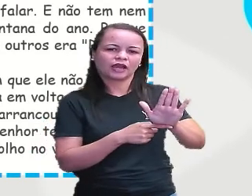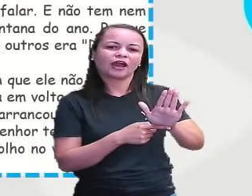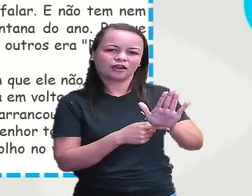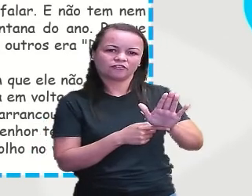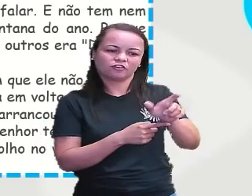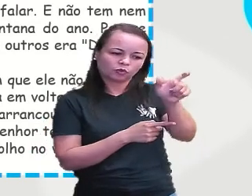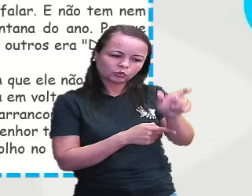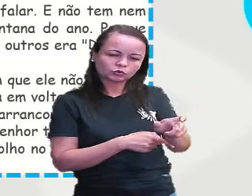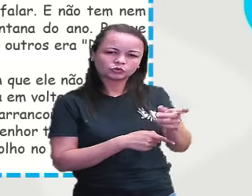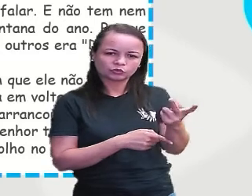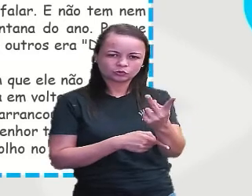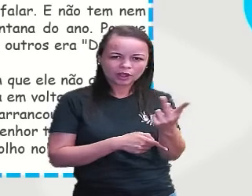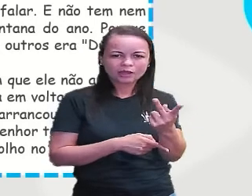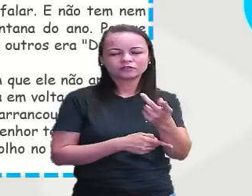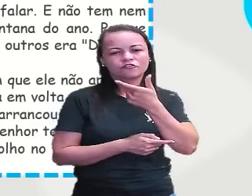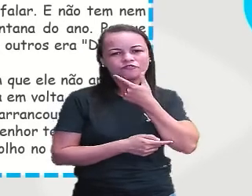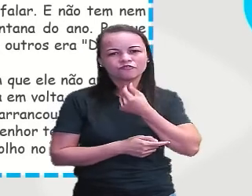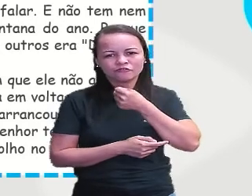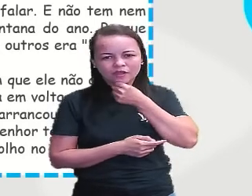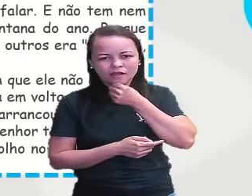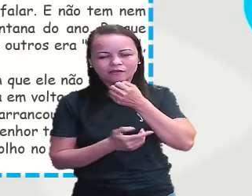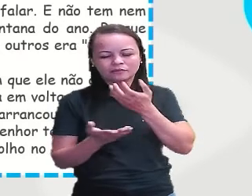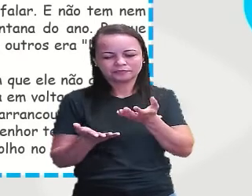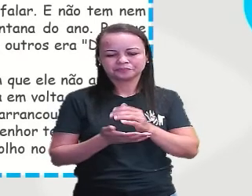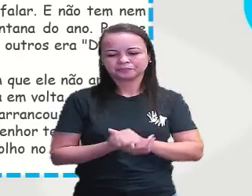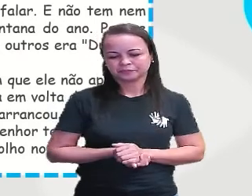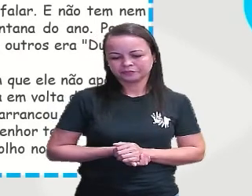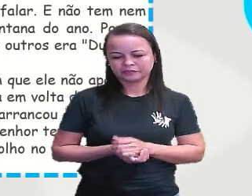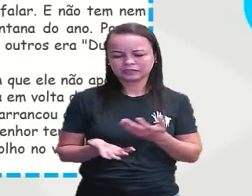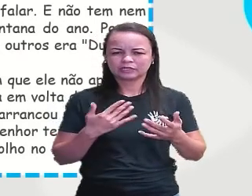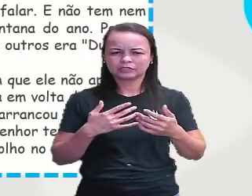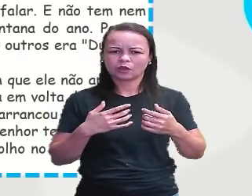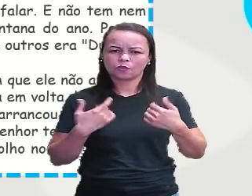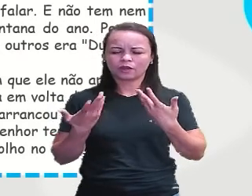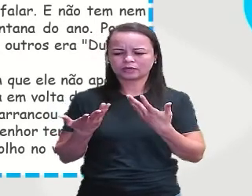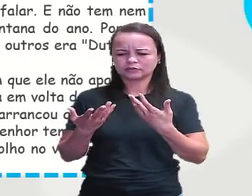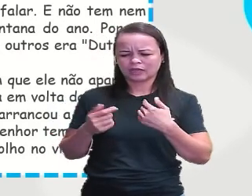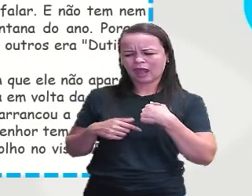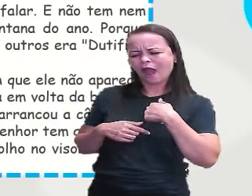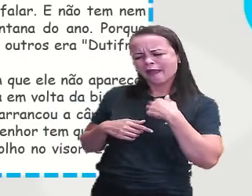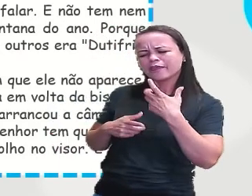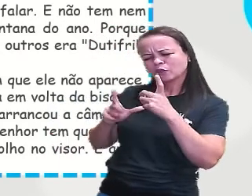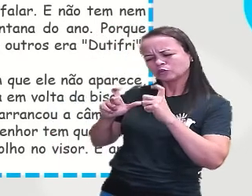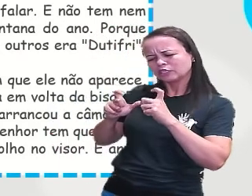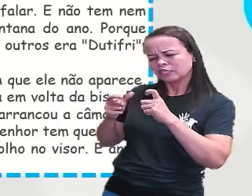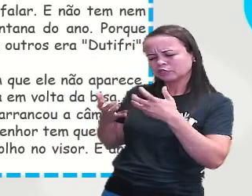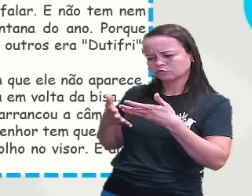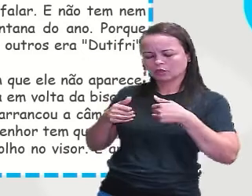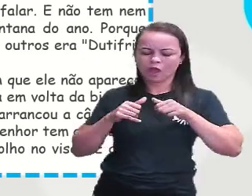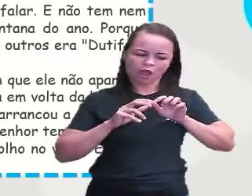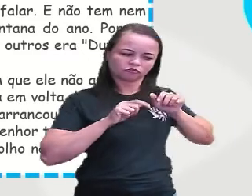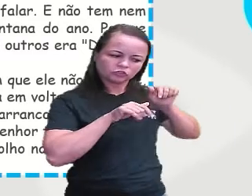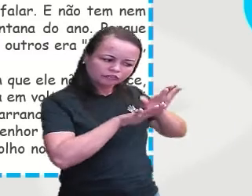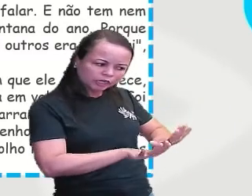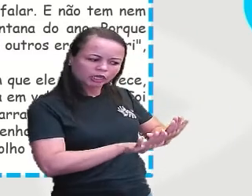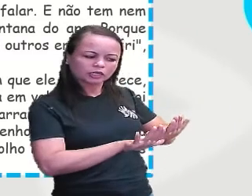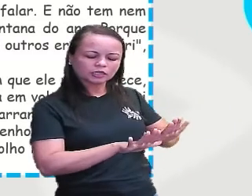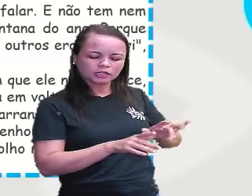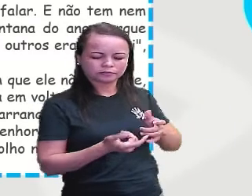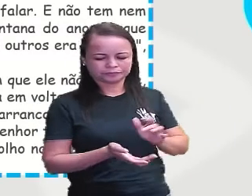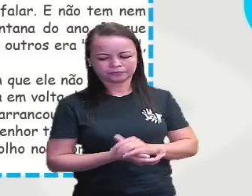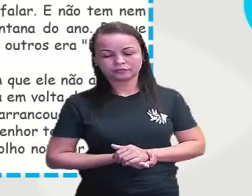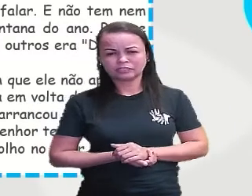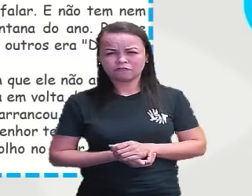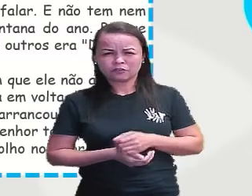na fotografia. Tiro eu, disse o marido da Bitinha. Você fica aqui, comandou a Bitinha. Havia uma